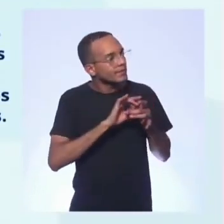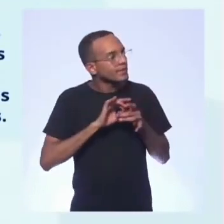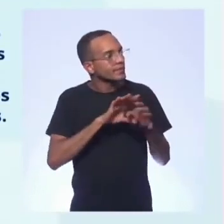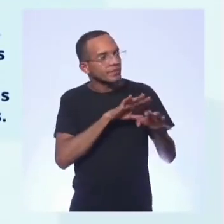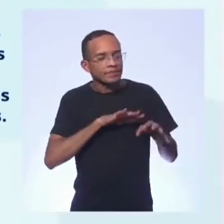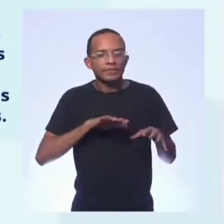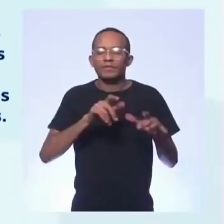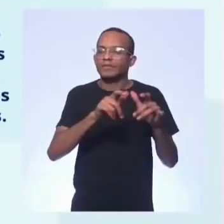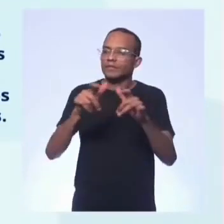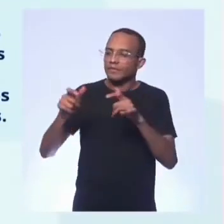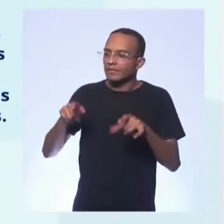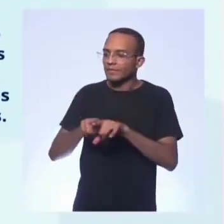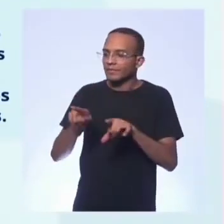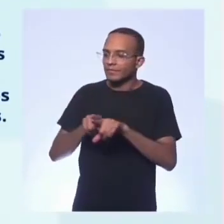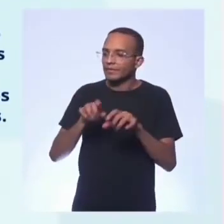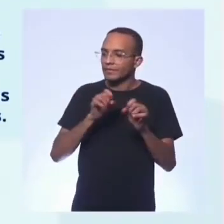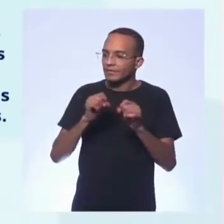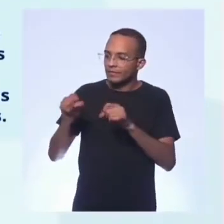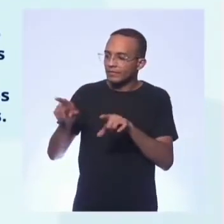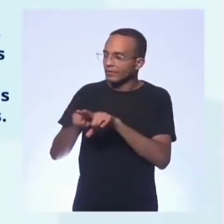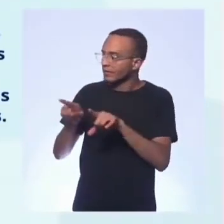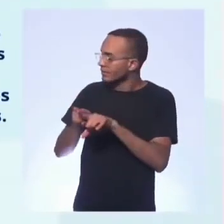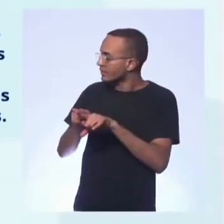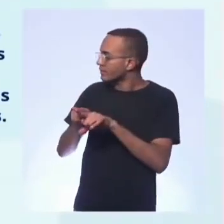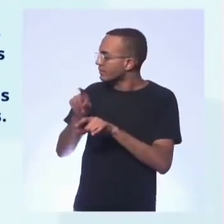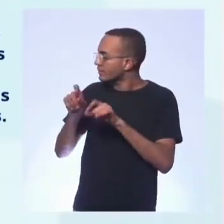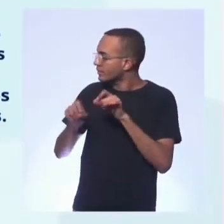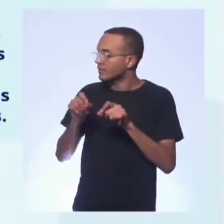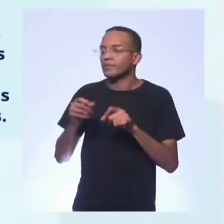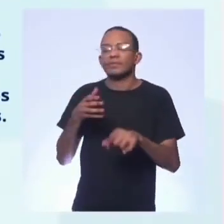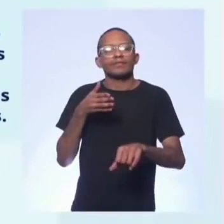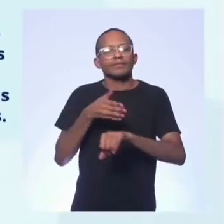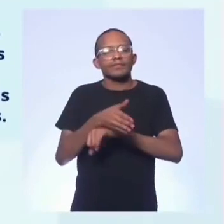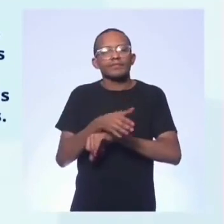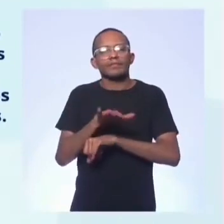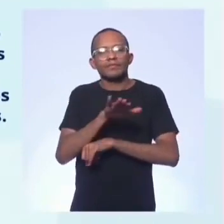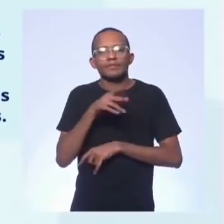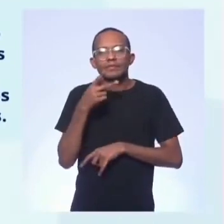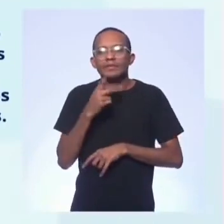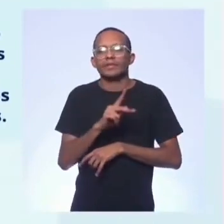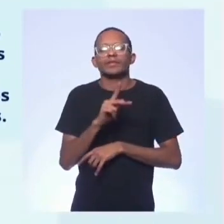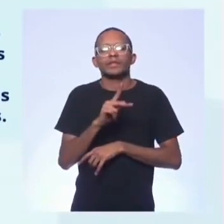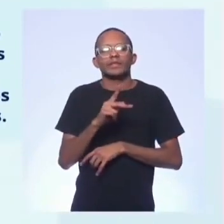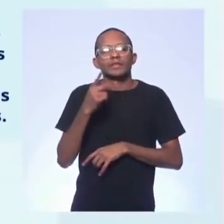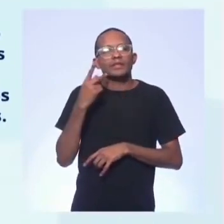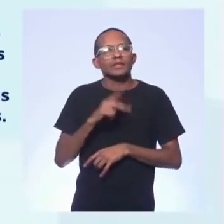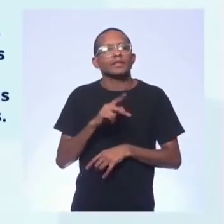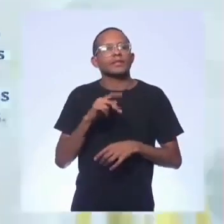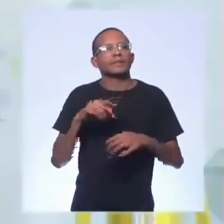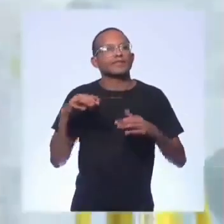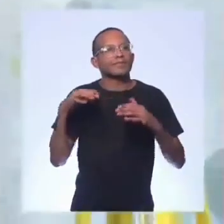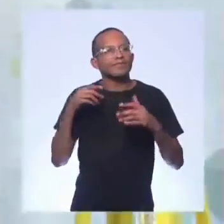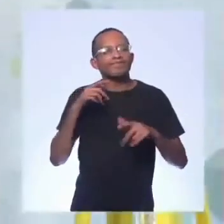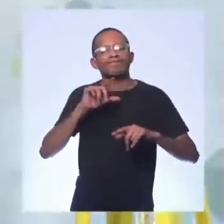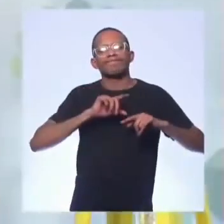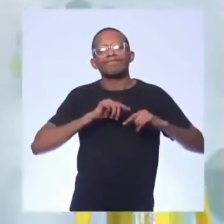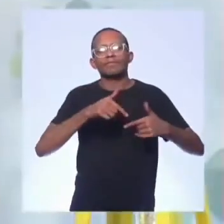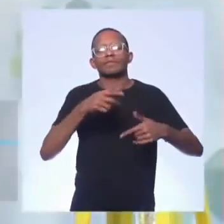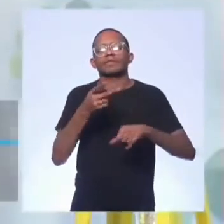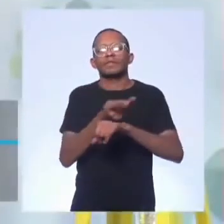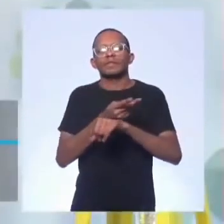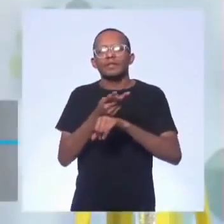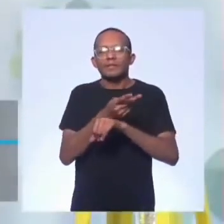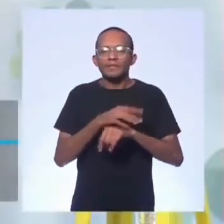território para poder também entrar nessa corrida econômica